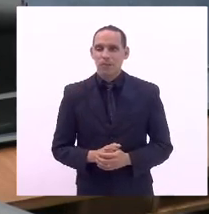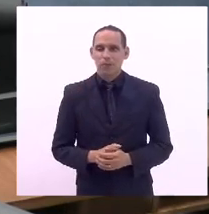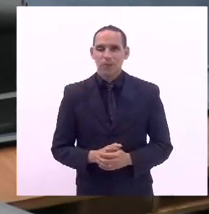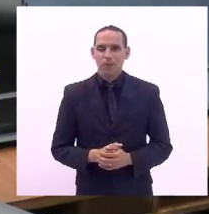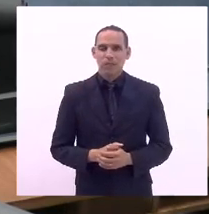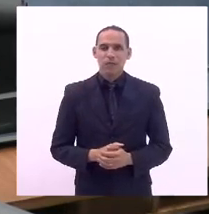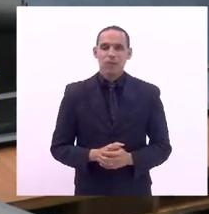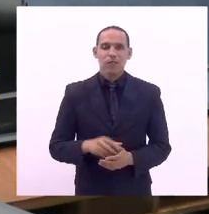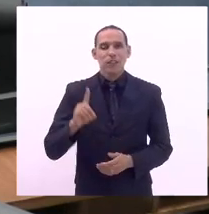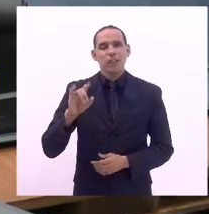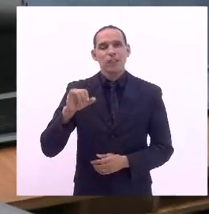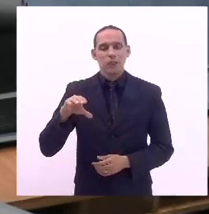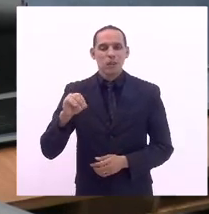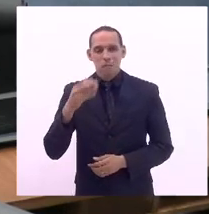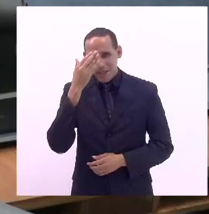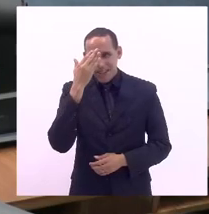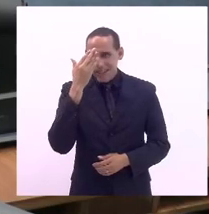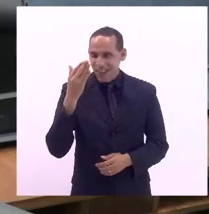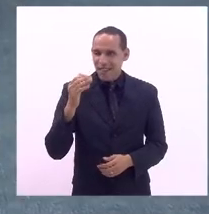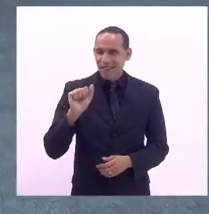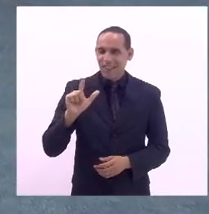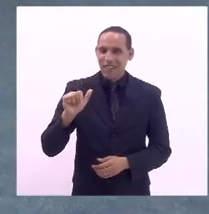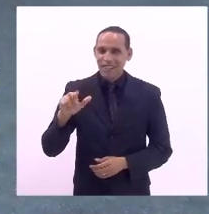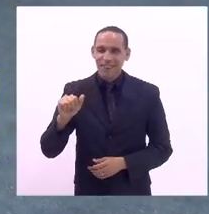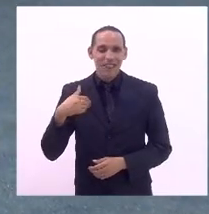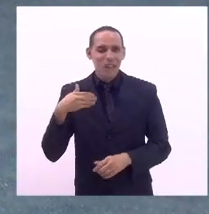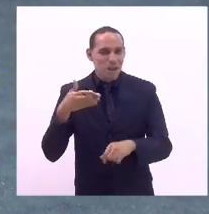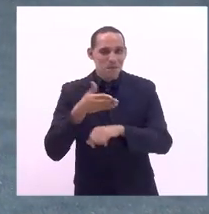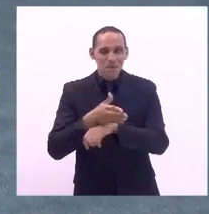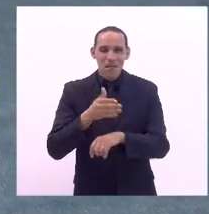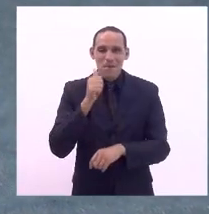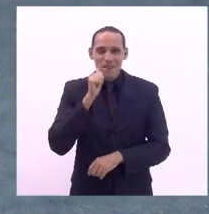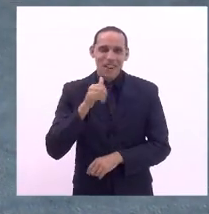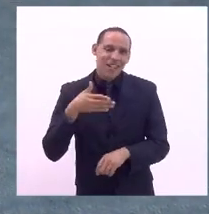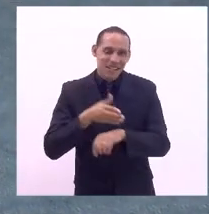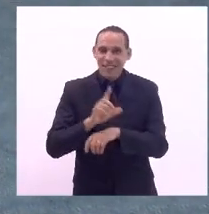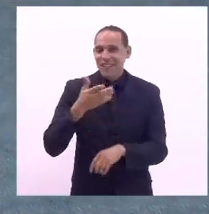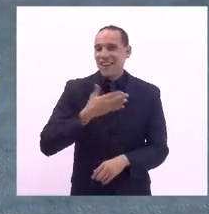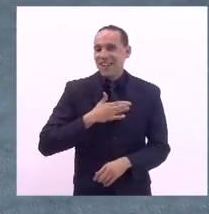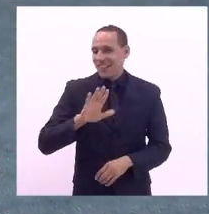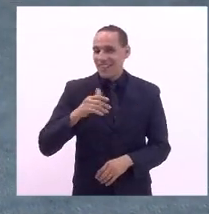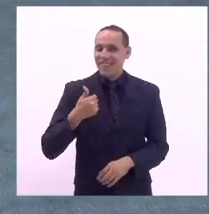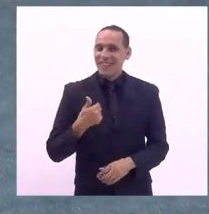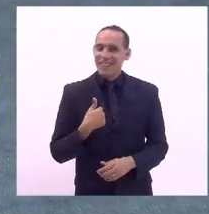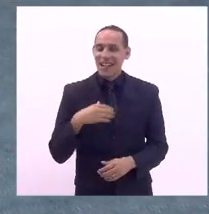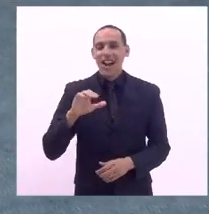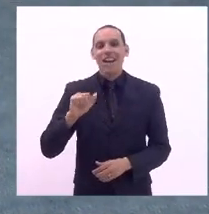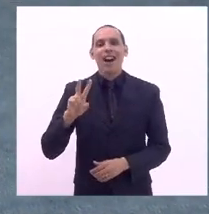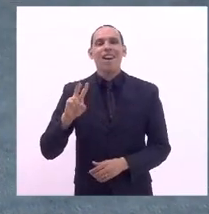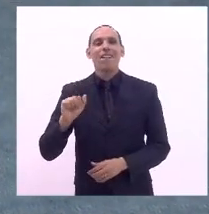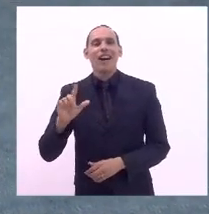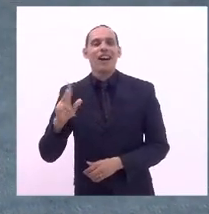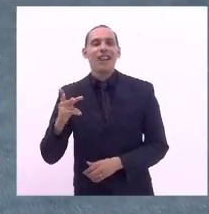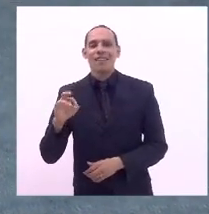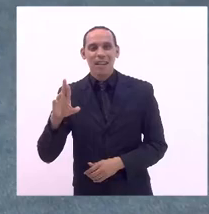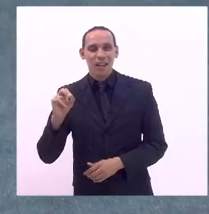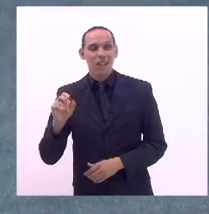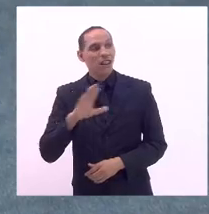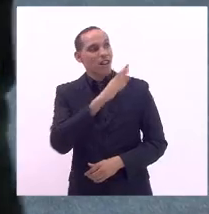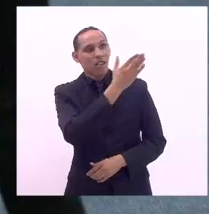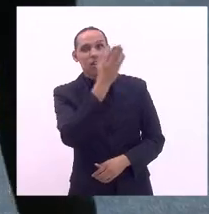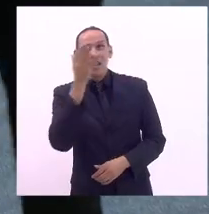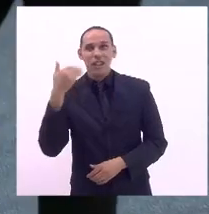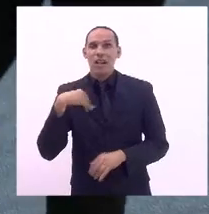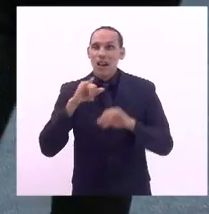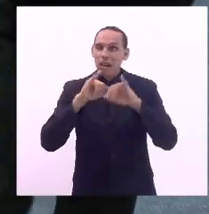Marcelo. Obrigado, presidente. Dino. Obrigado, Alana, por passar a vez aqui, que eu não gosto de passar na frente de mulher, não. Oh, eu sou errado, cavalheiro. Oh. Só quero dizer os caques aí. Pode contar com o deputado